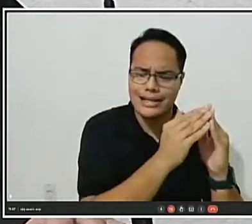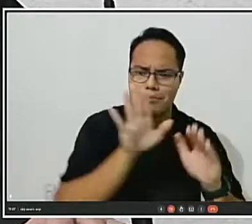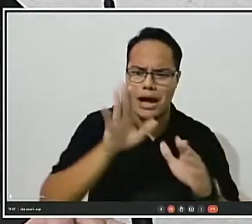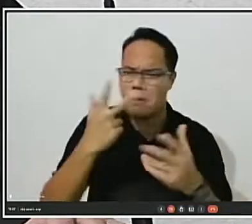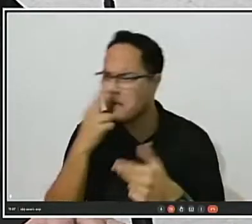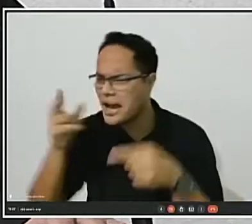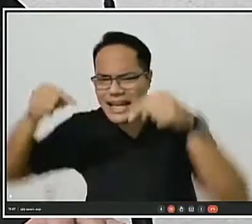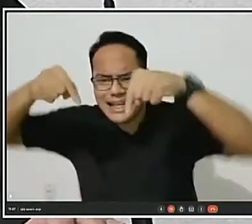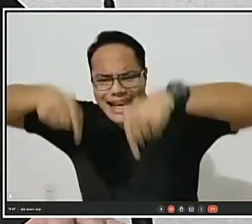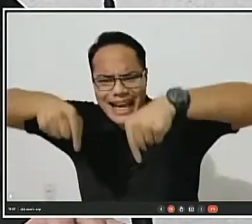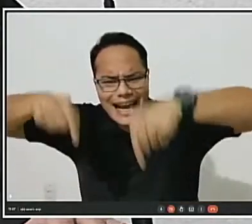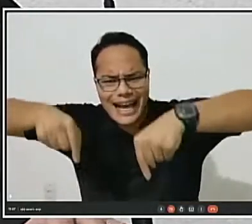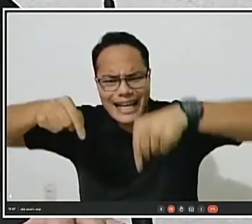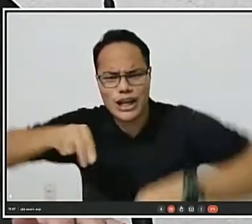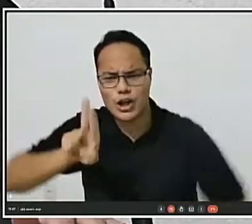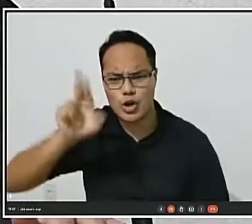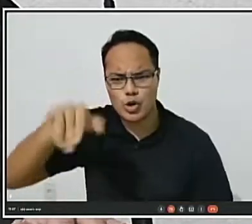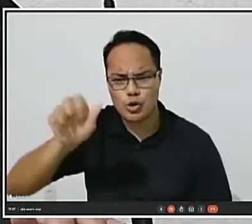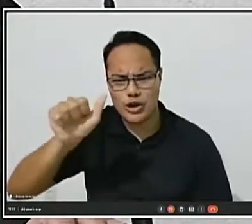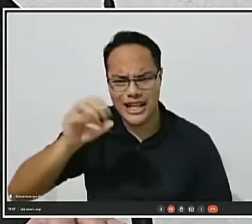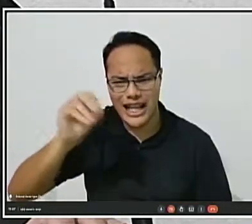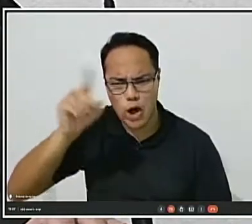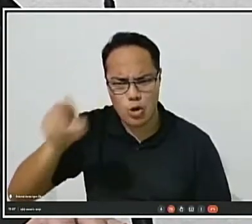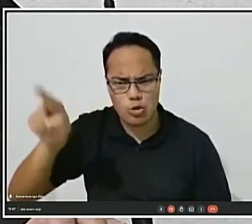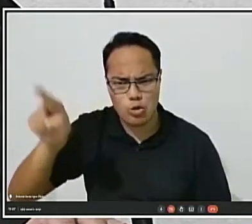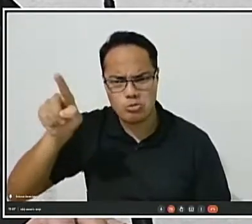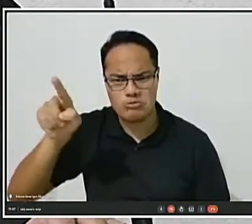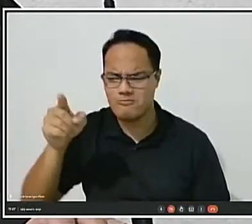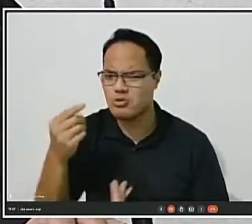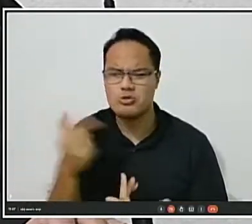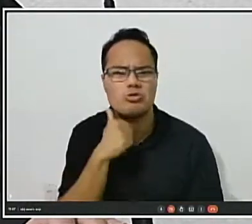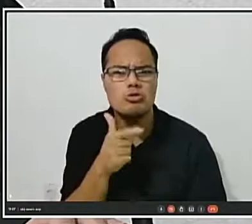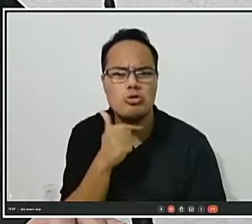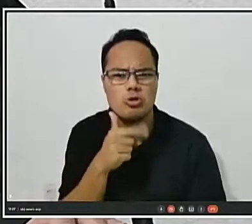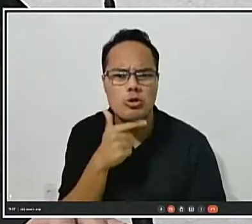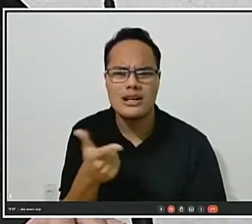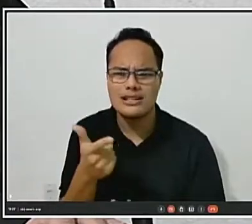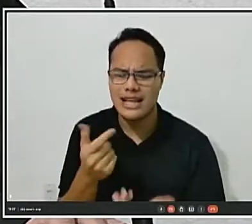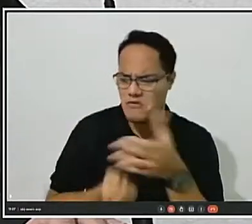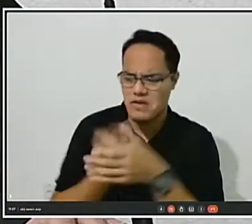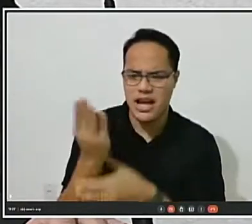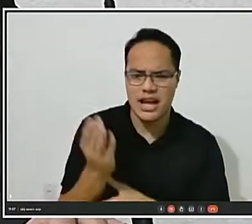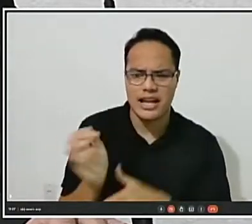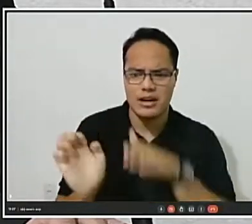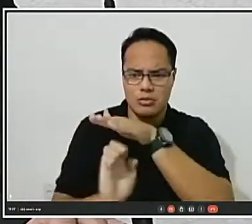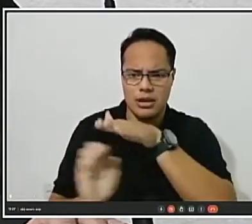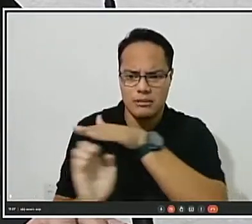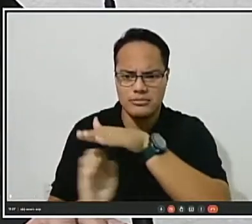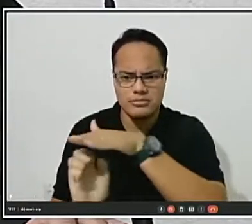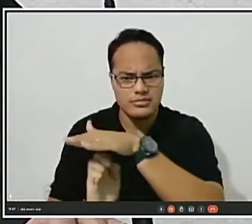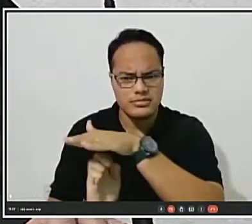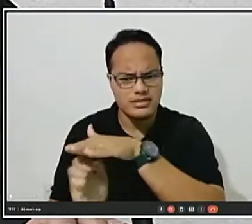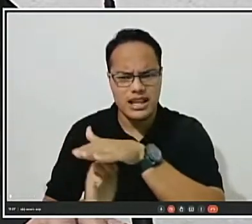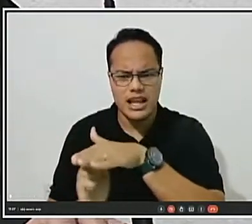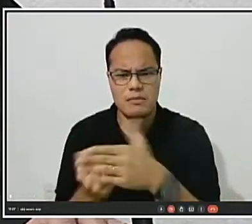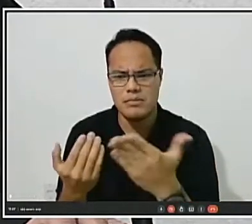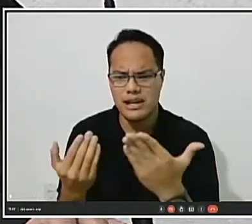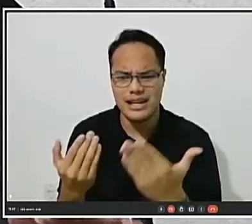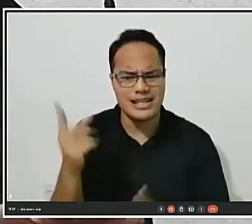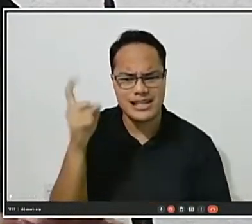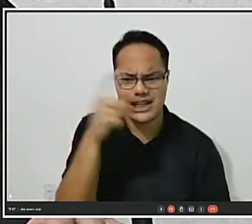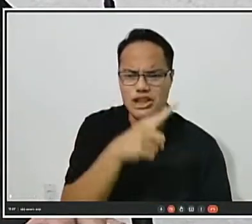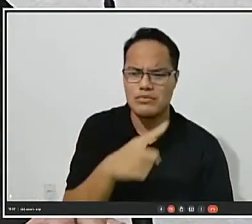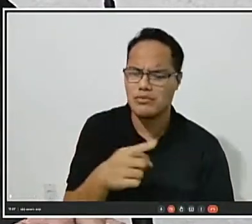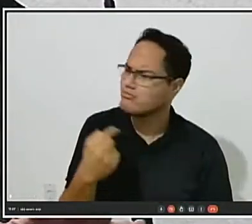dá certo, certo? Parece que vai abrir uma empresa aí, você tem que passar por um crivo aí que você não consegue, porque o